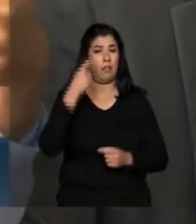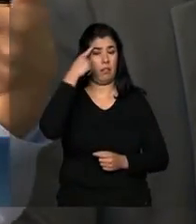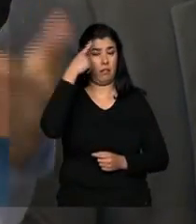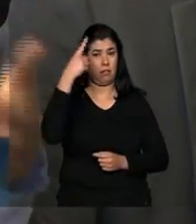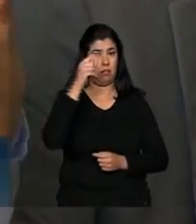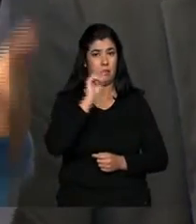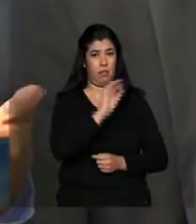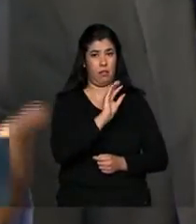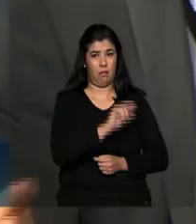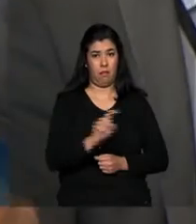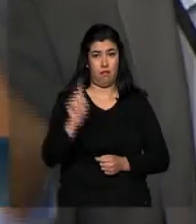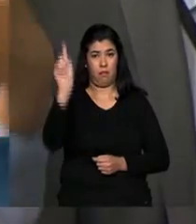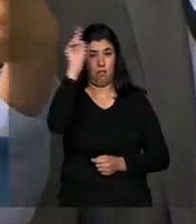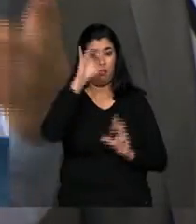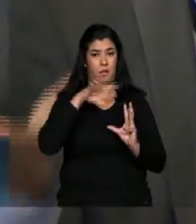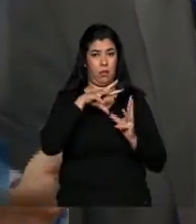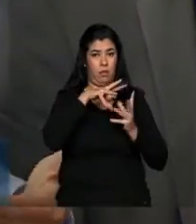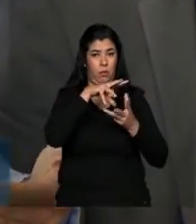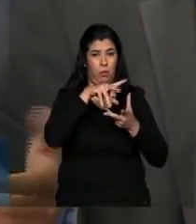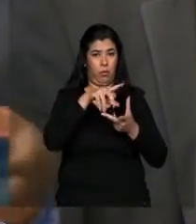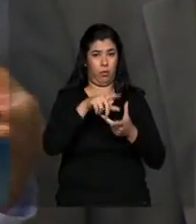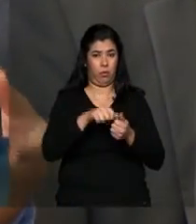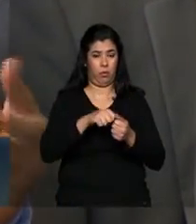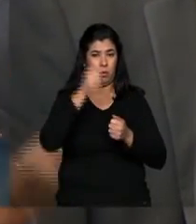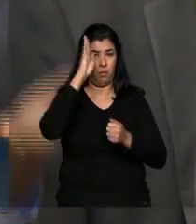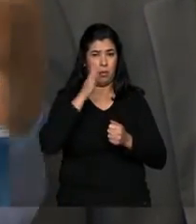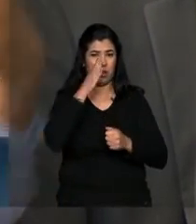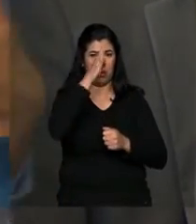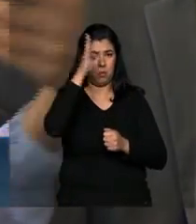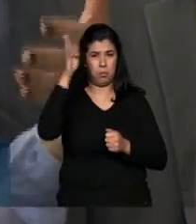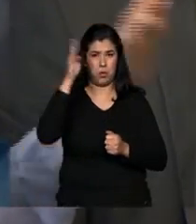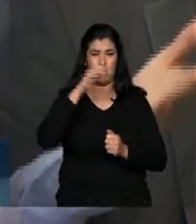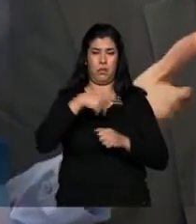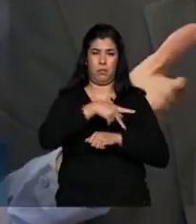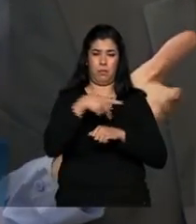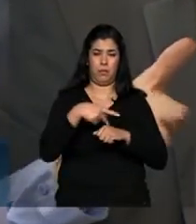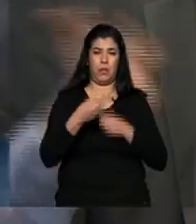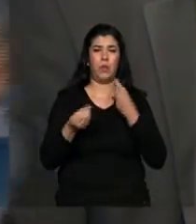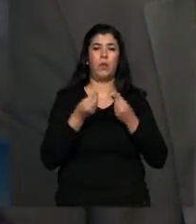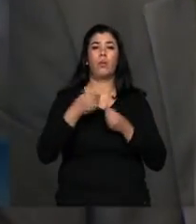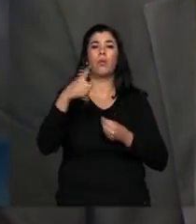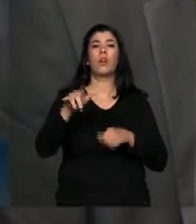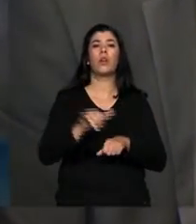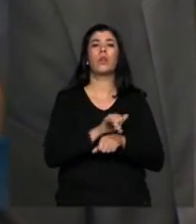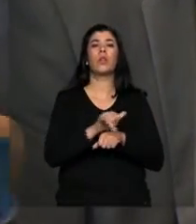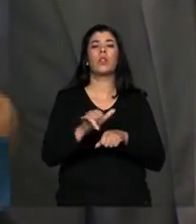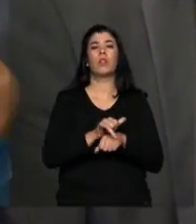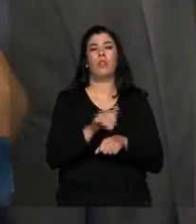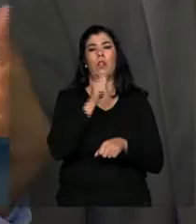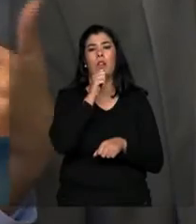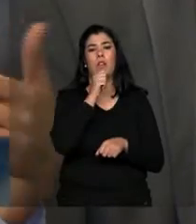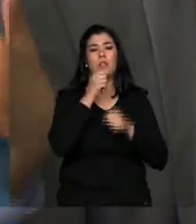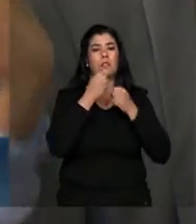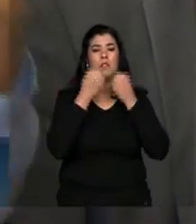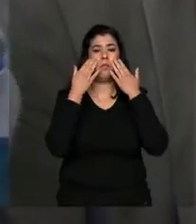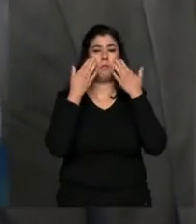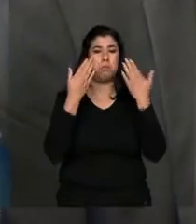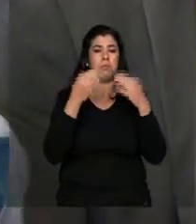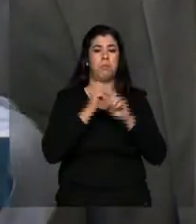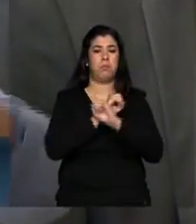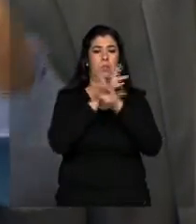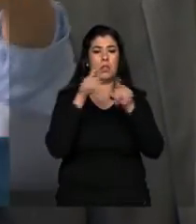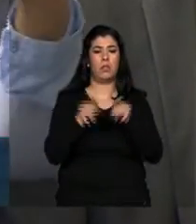é internacionalizar, colocar mais Brasil no mundo, como é que vai ser essa outra parte da estratégia que não é interna, mas para